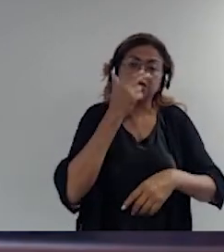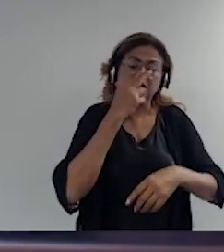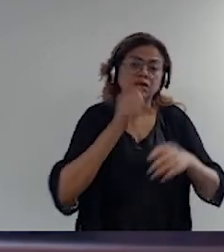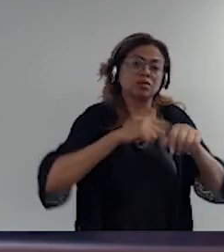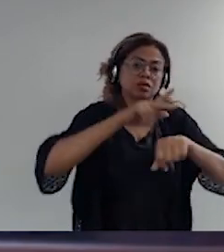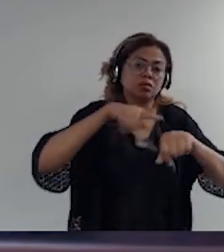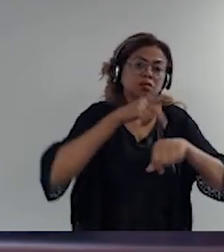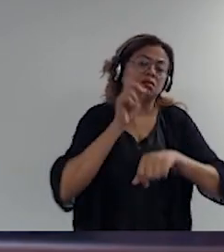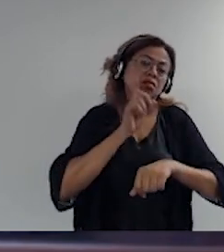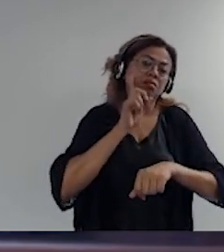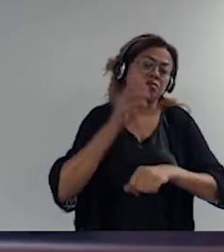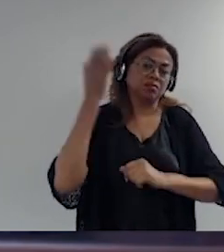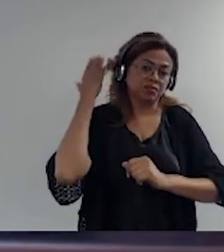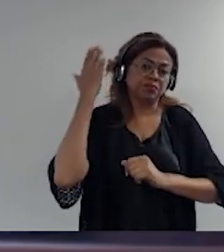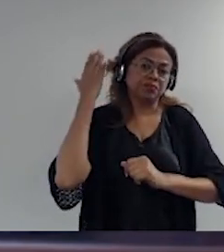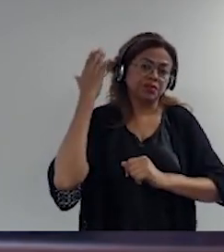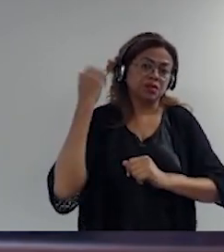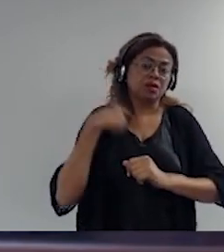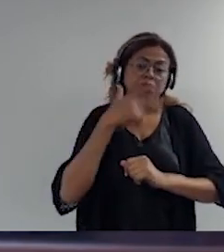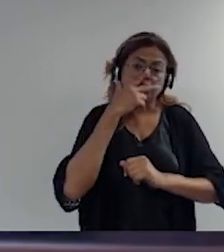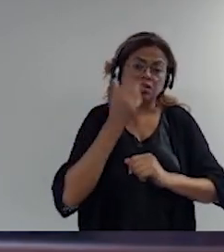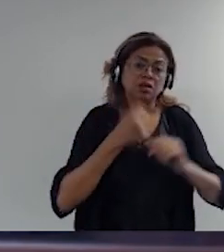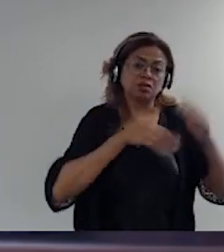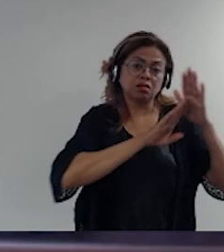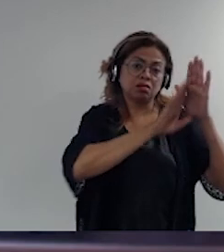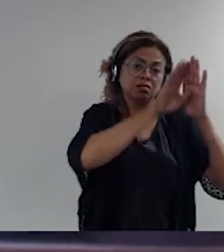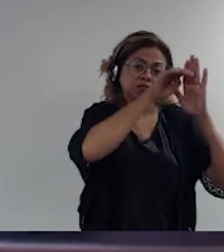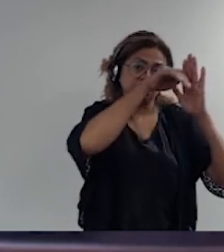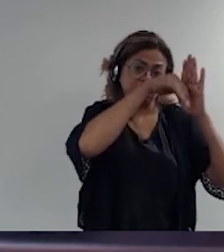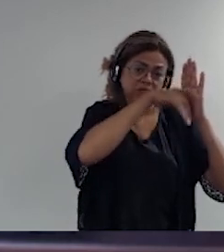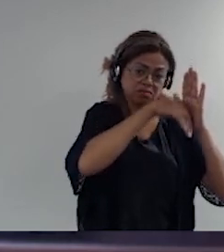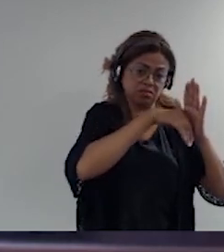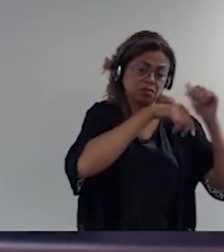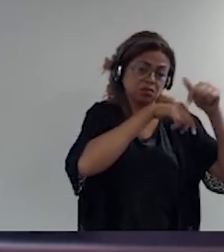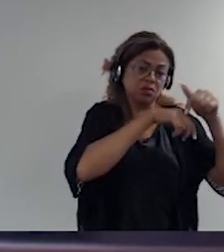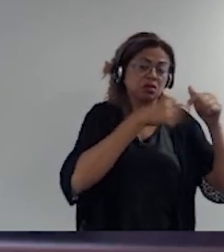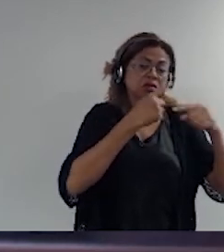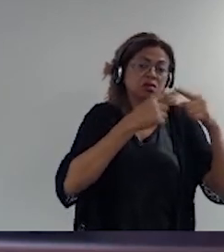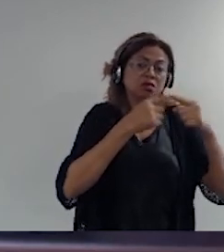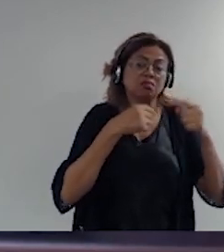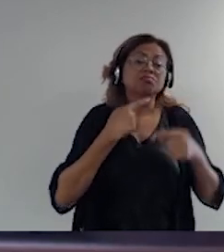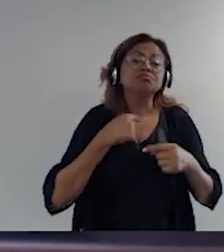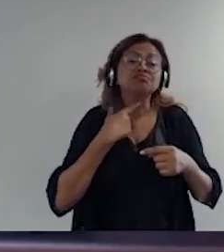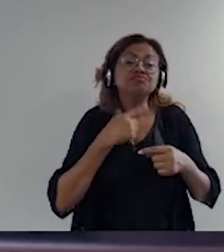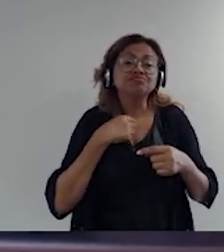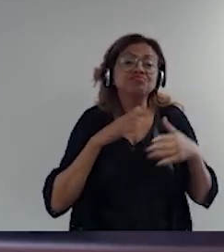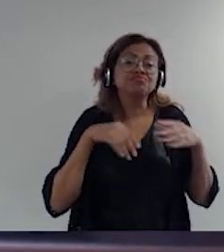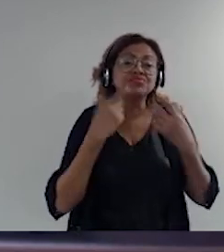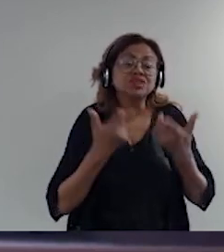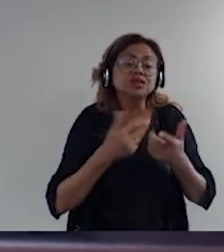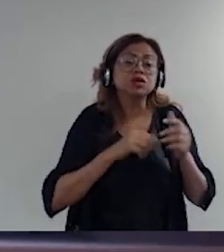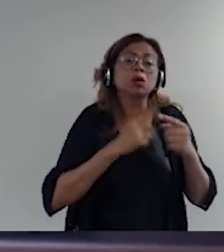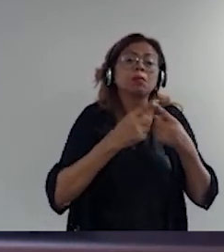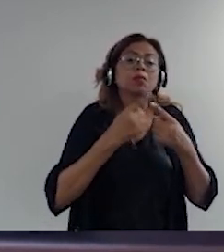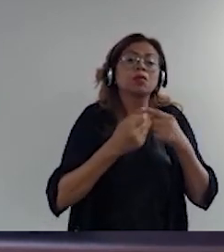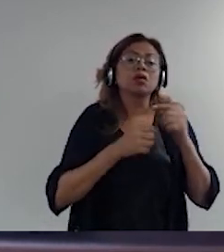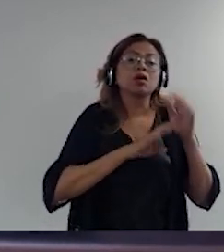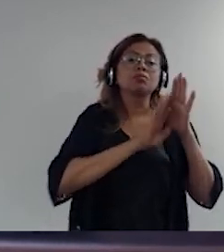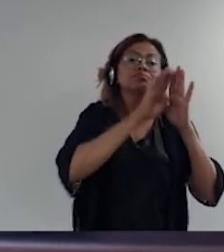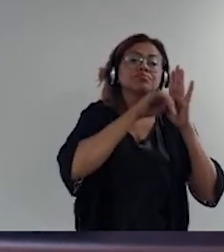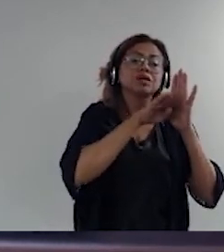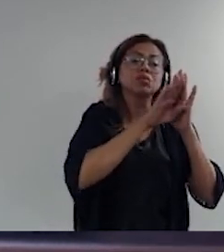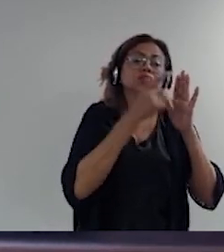estrangeiro entre com bastante apetite, porque a bolsa